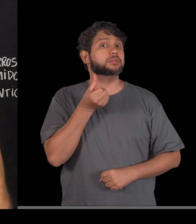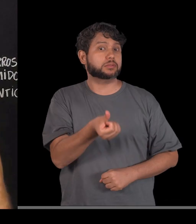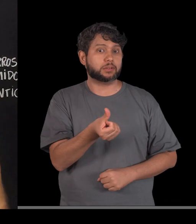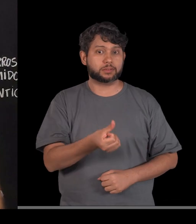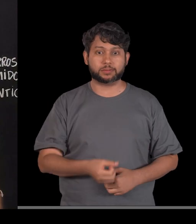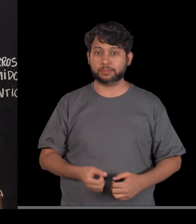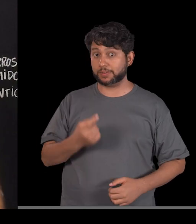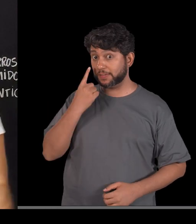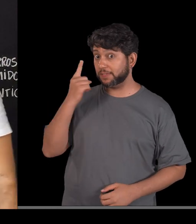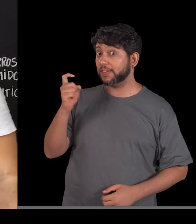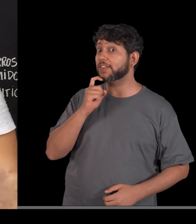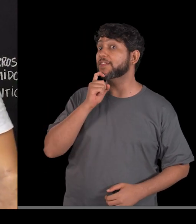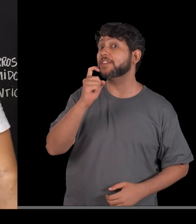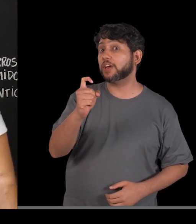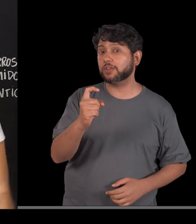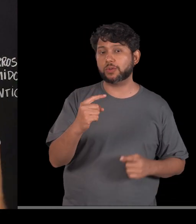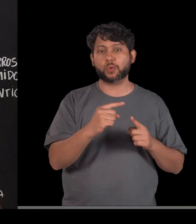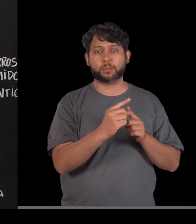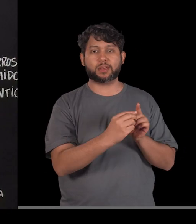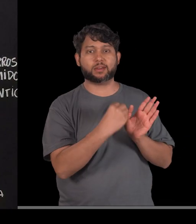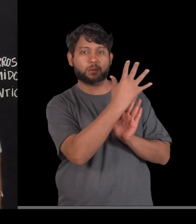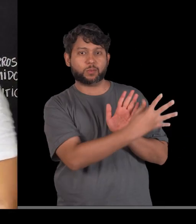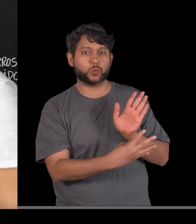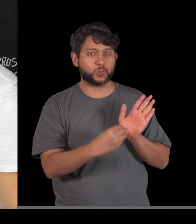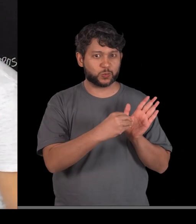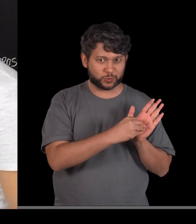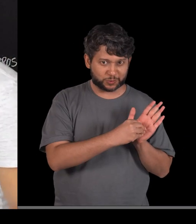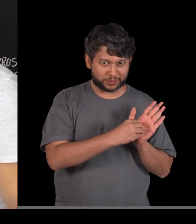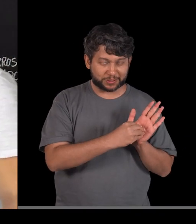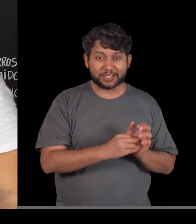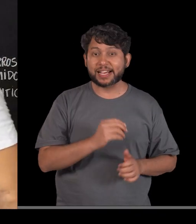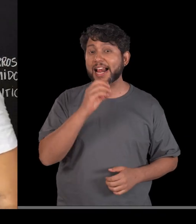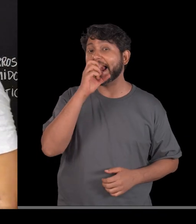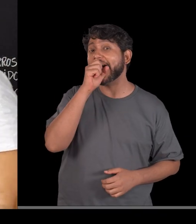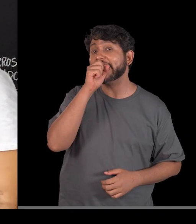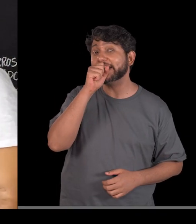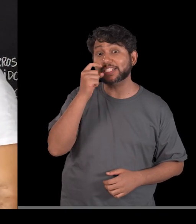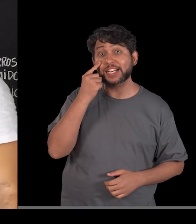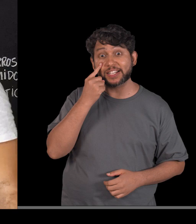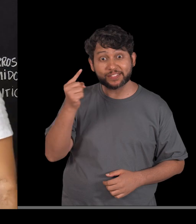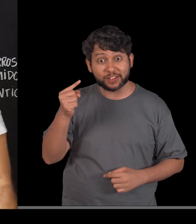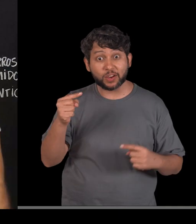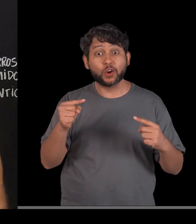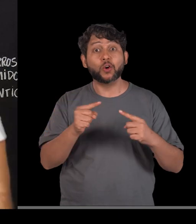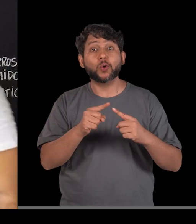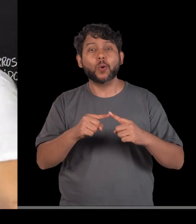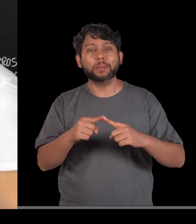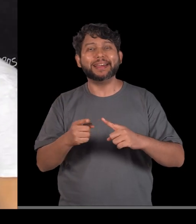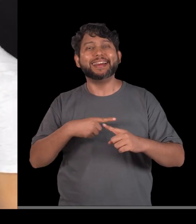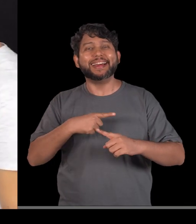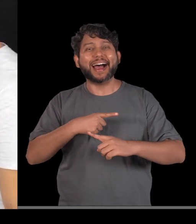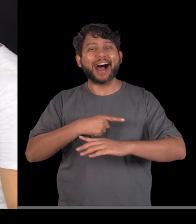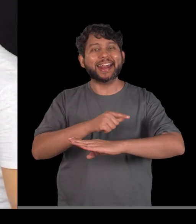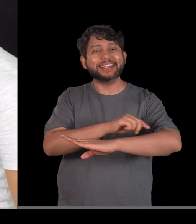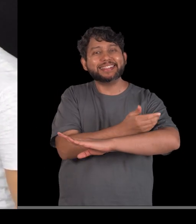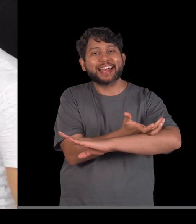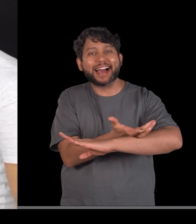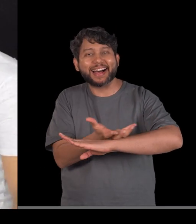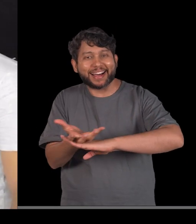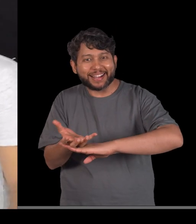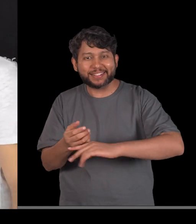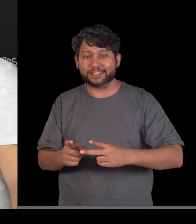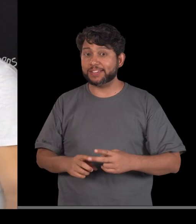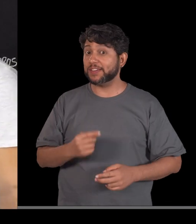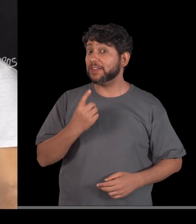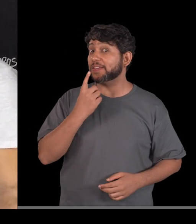morfoclimáticos. Verde, domínio amazônico. Laranja, domínio do Cerrado.